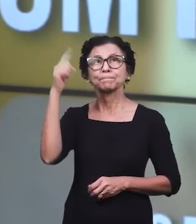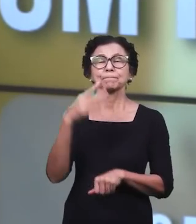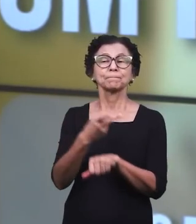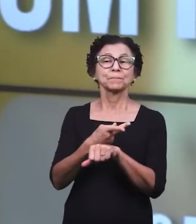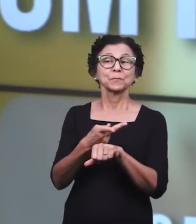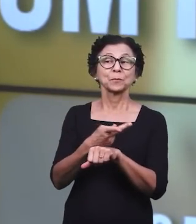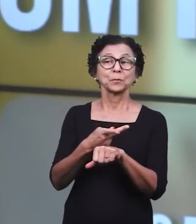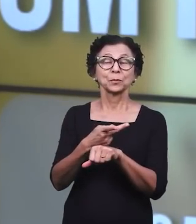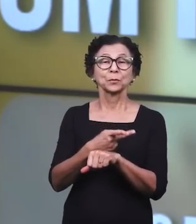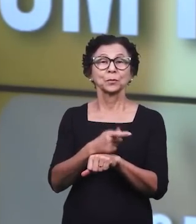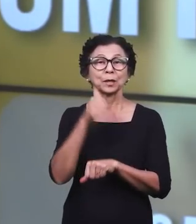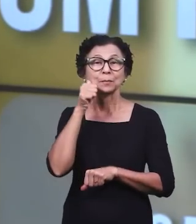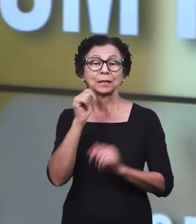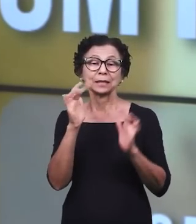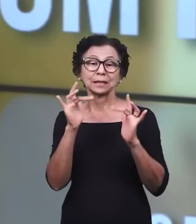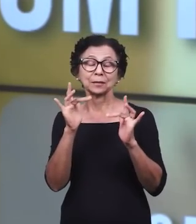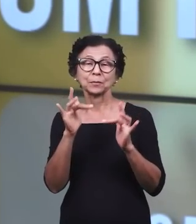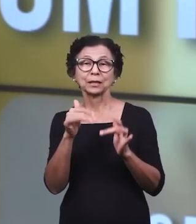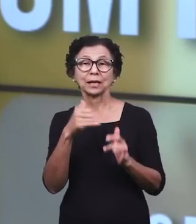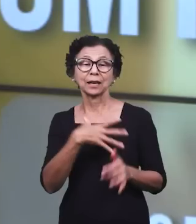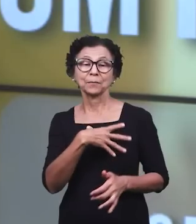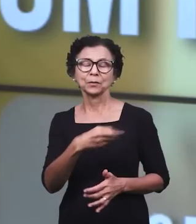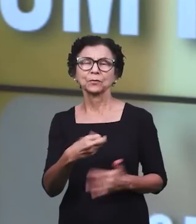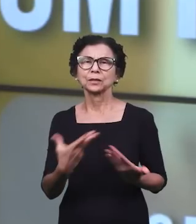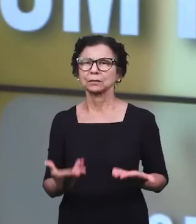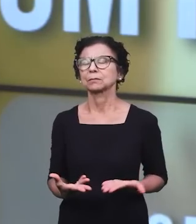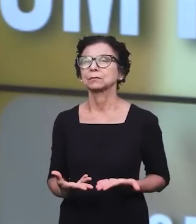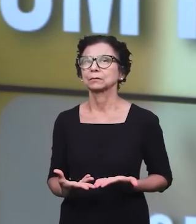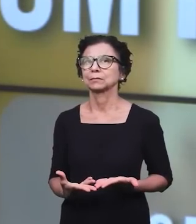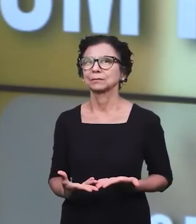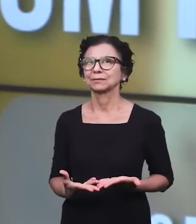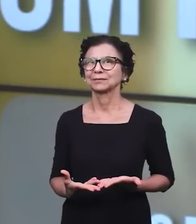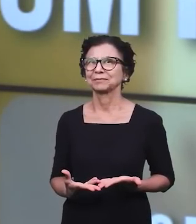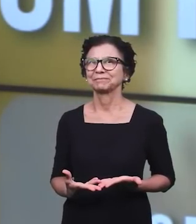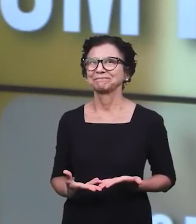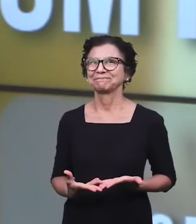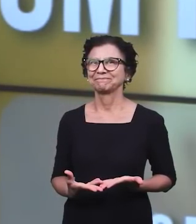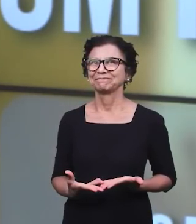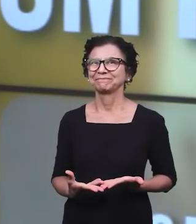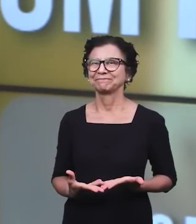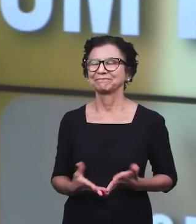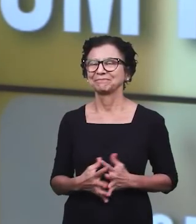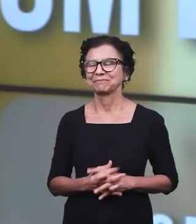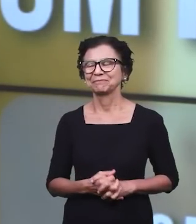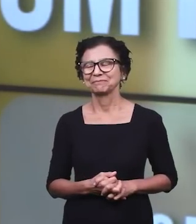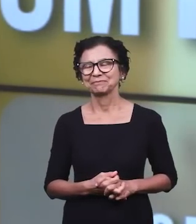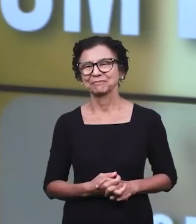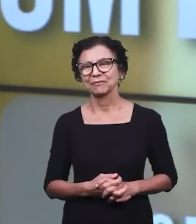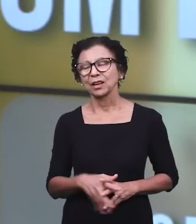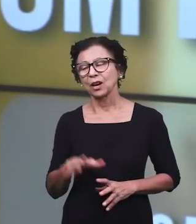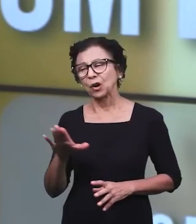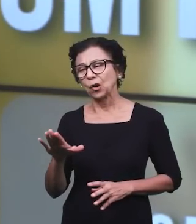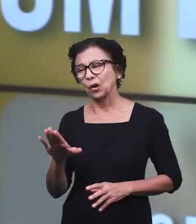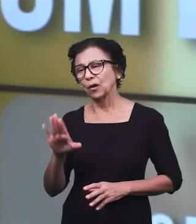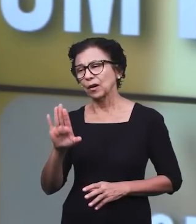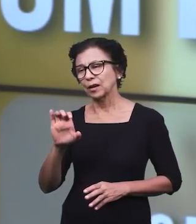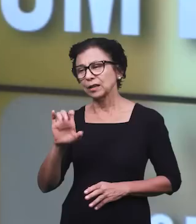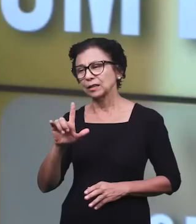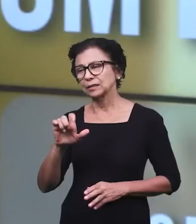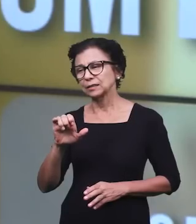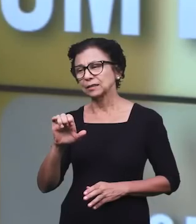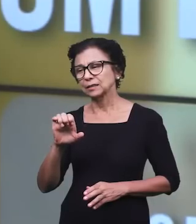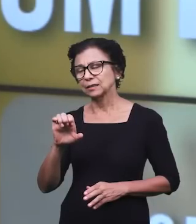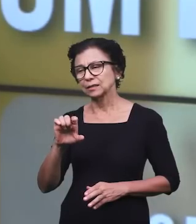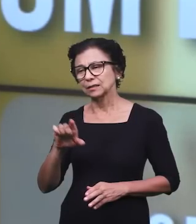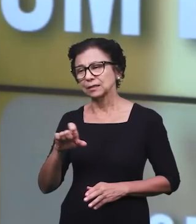Abraão? Fazer um pedido. Eliezer, né, tem misericórdia. Cuida para mim disso. Você tem que entregar isso ao Espírito